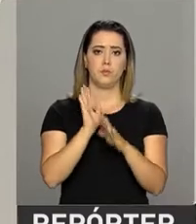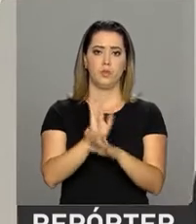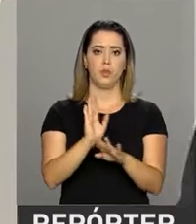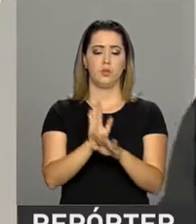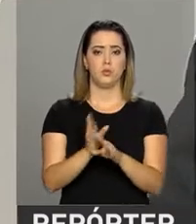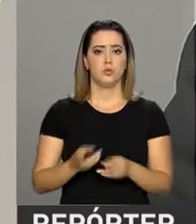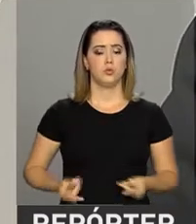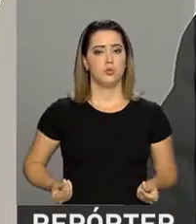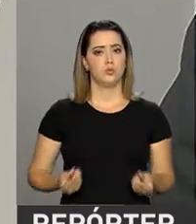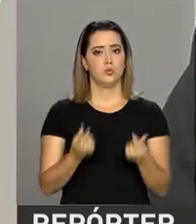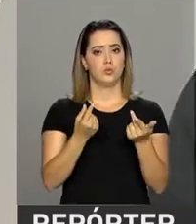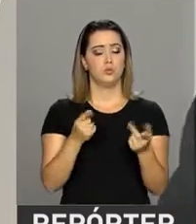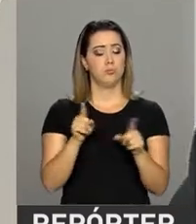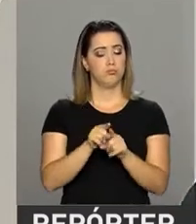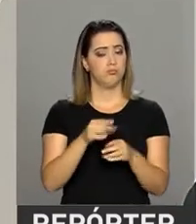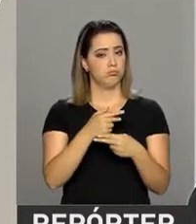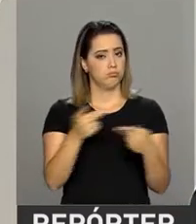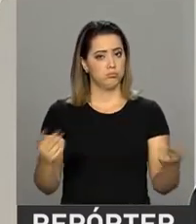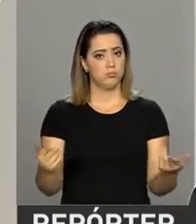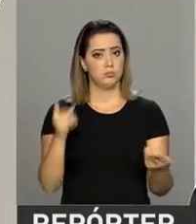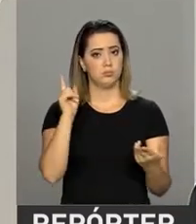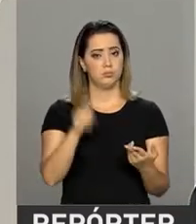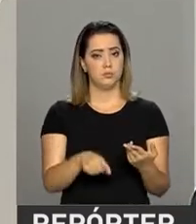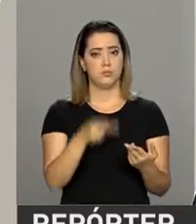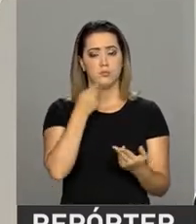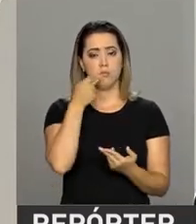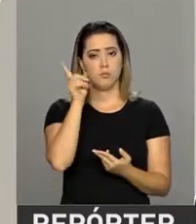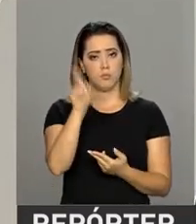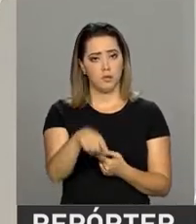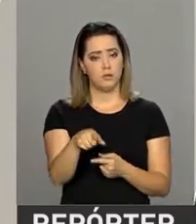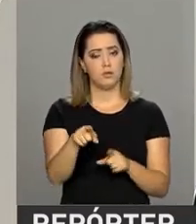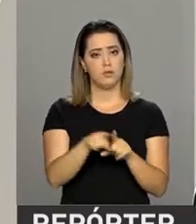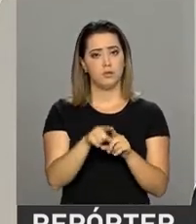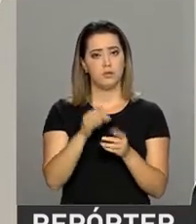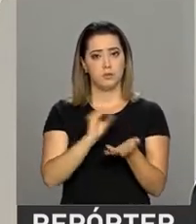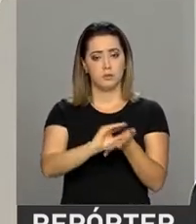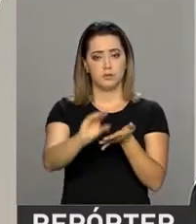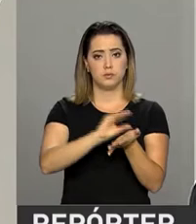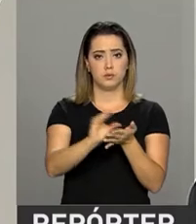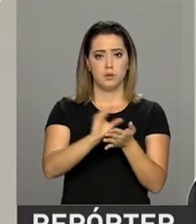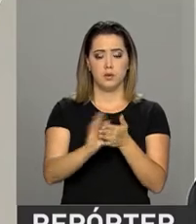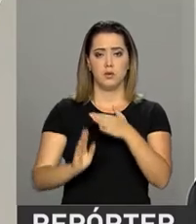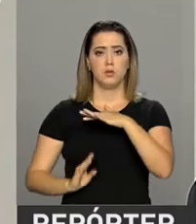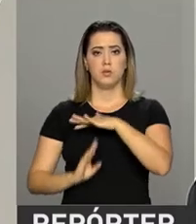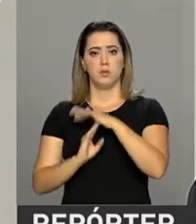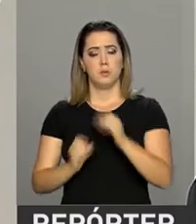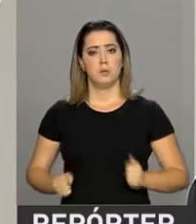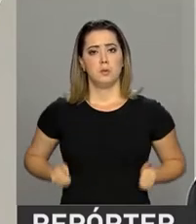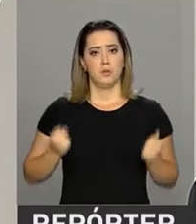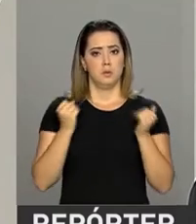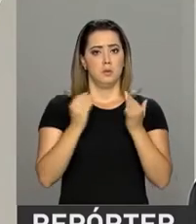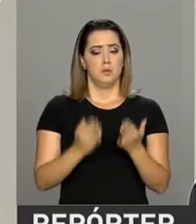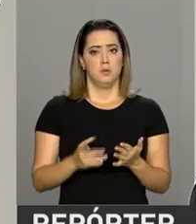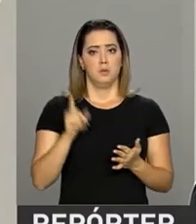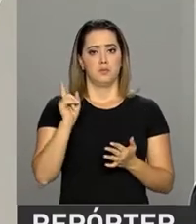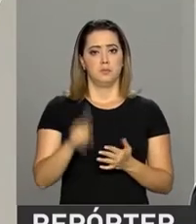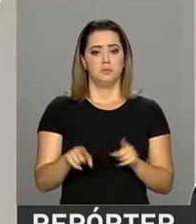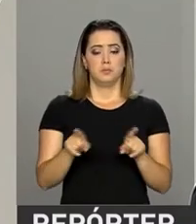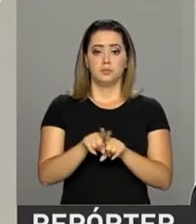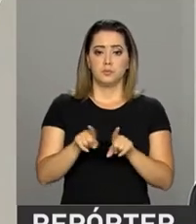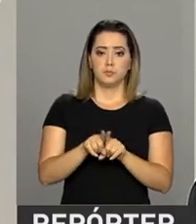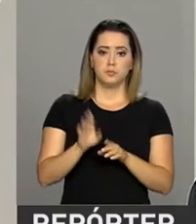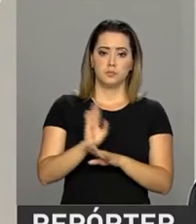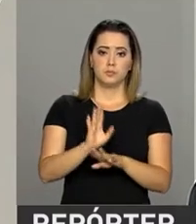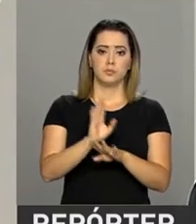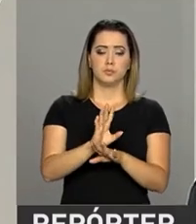de custo etc reitero que essa aplicação do teto salarial também vai